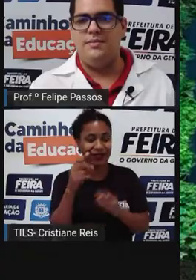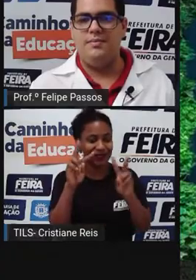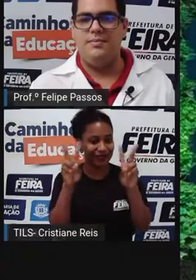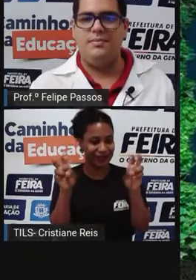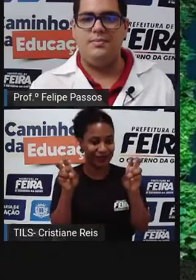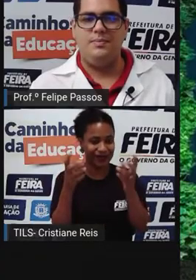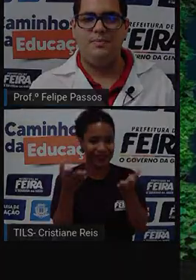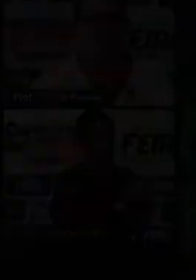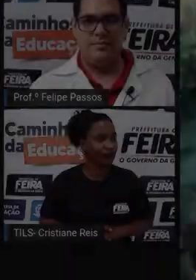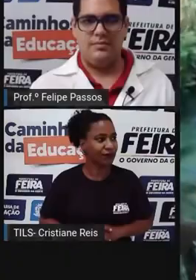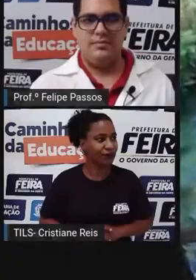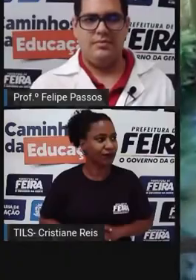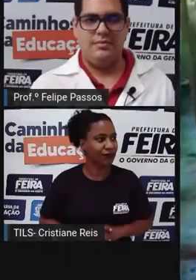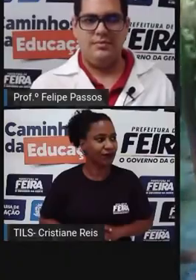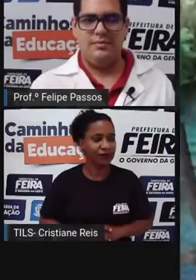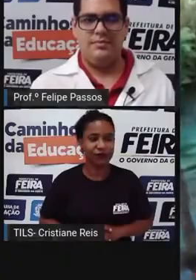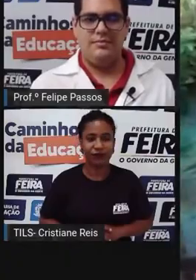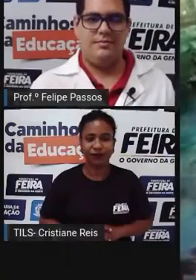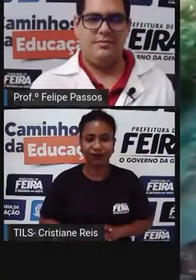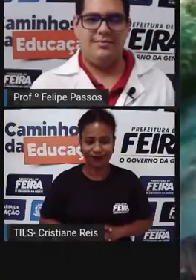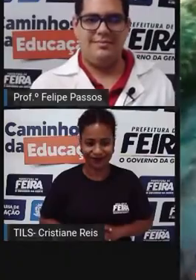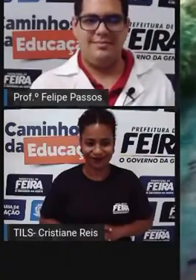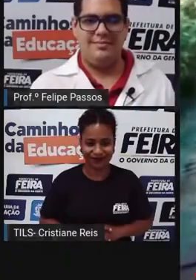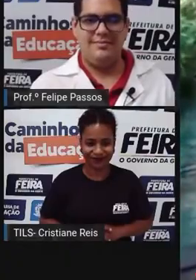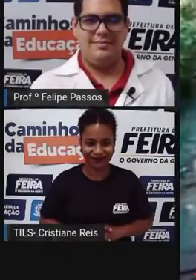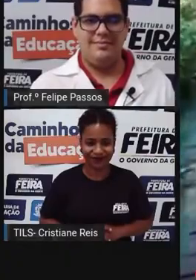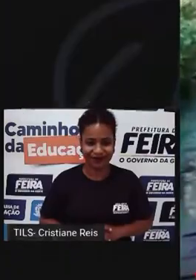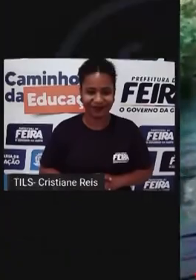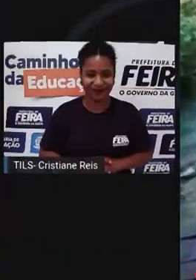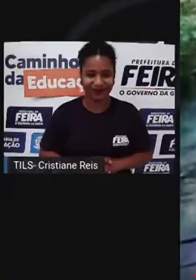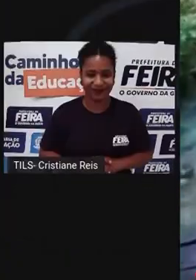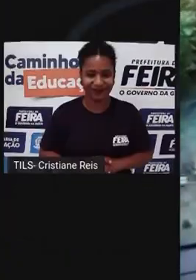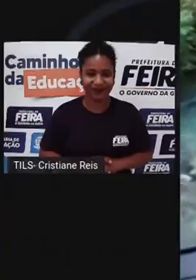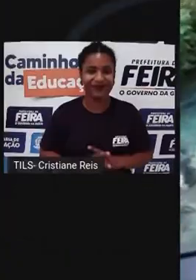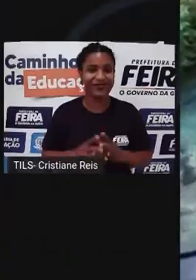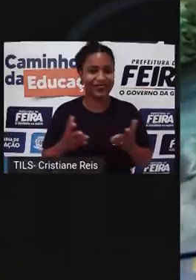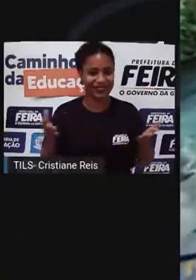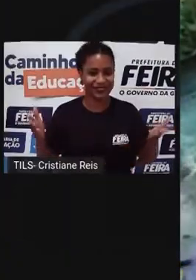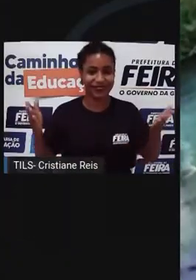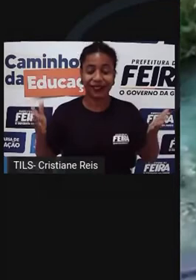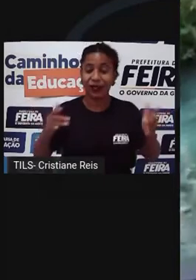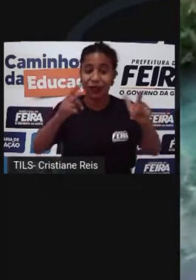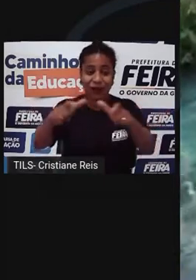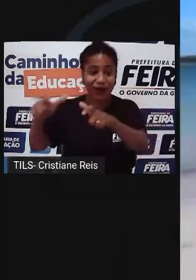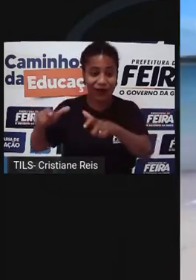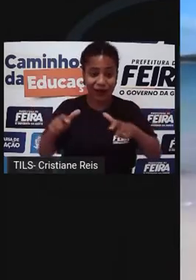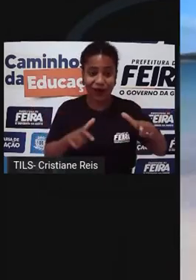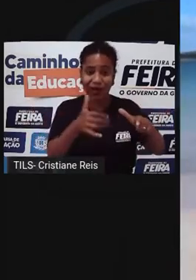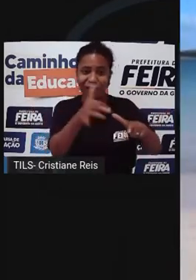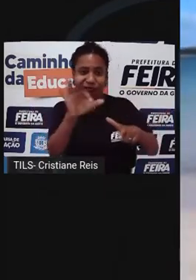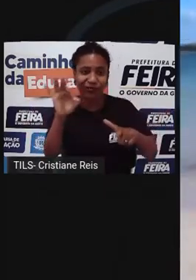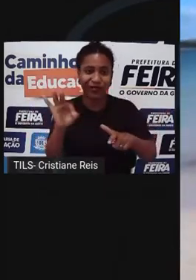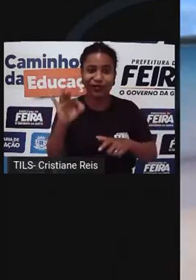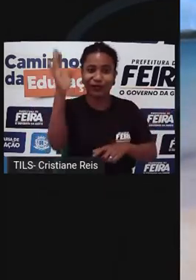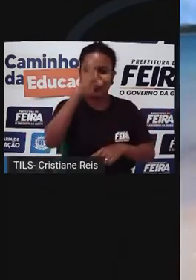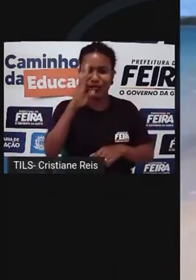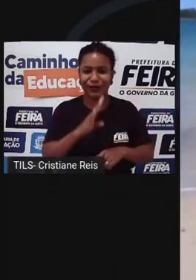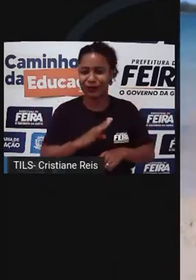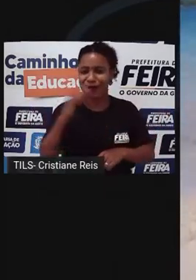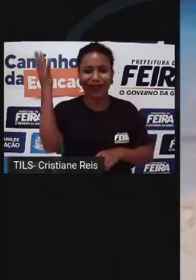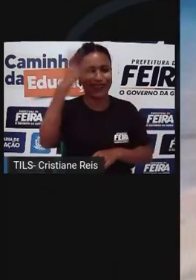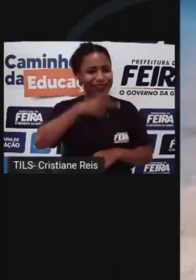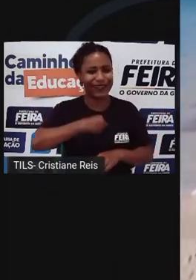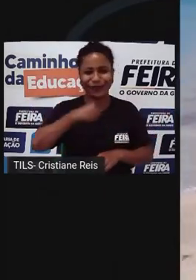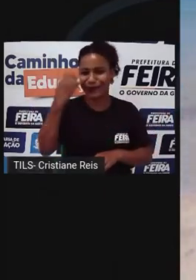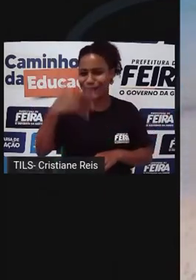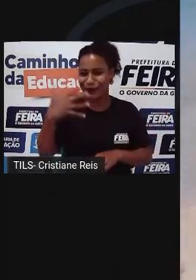Jobs. Conheça 10 lugares incríveis do Brasil. Lugares que nós já visitamos, e se você quiser saber